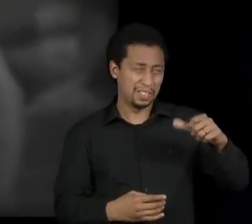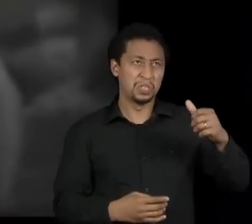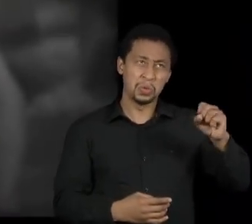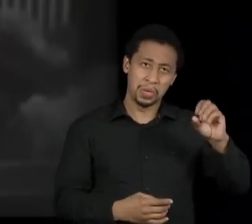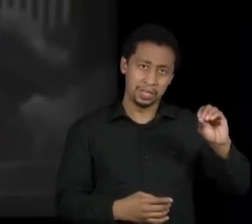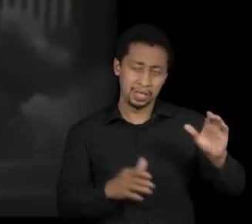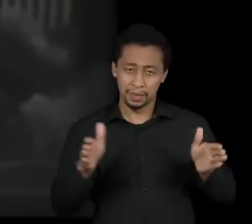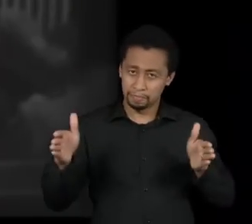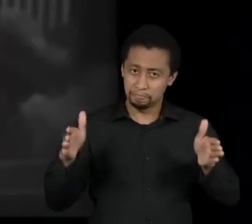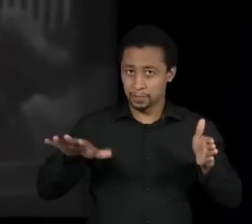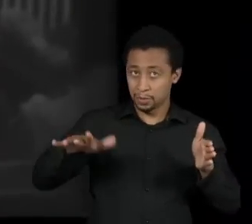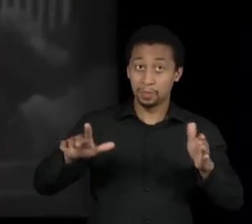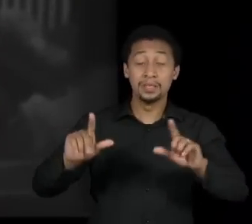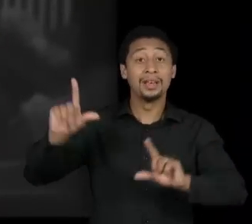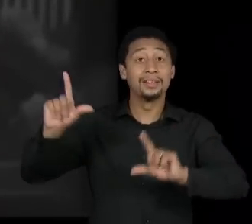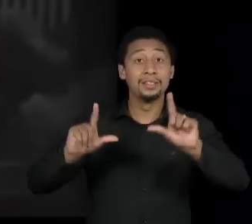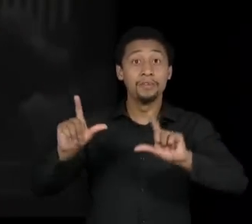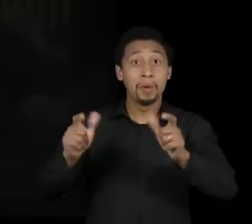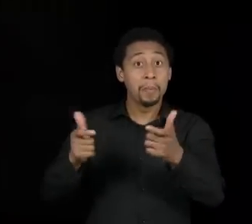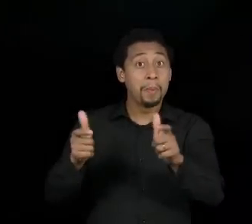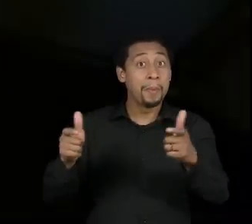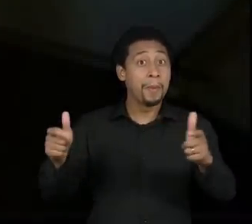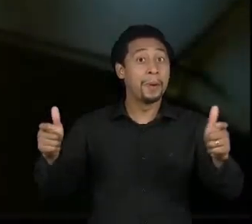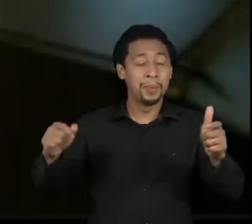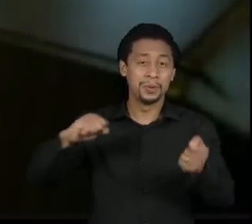imagens e informações em todo o mundo.